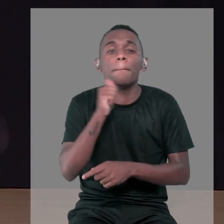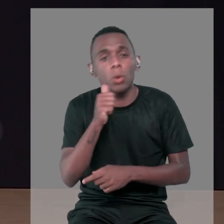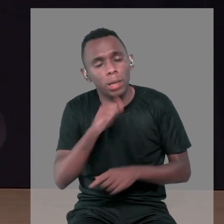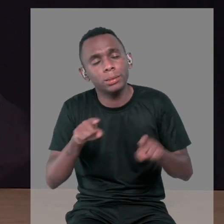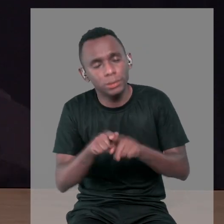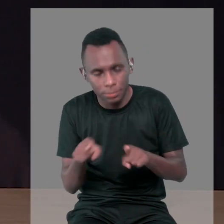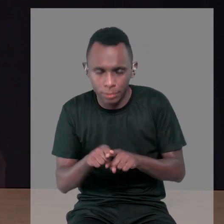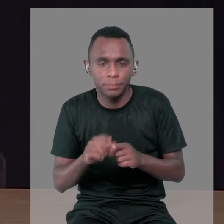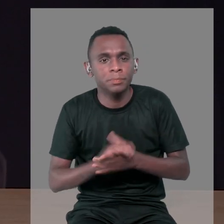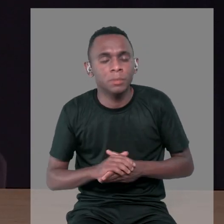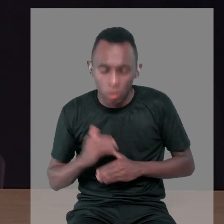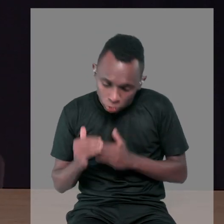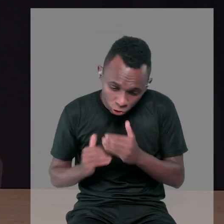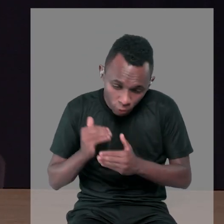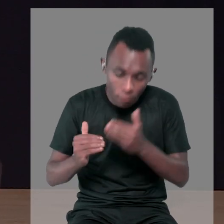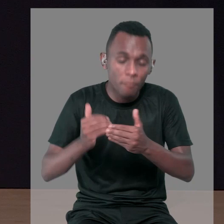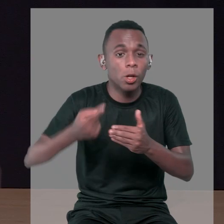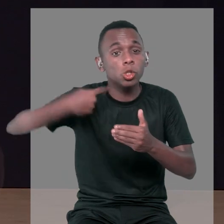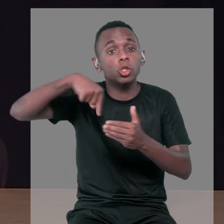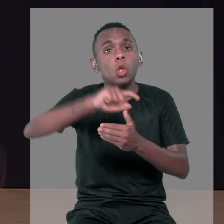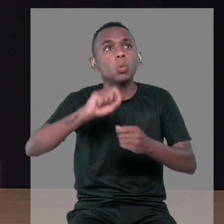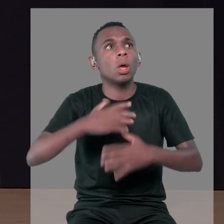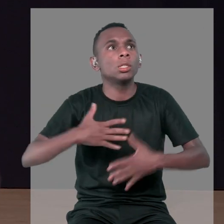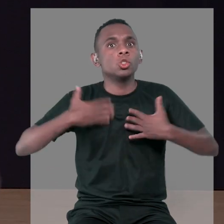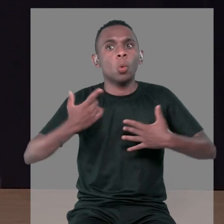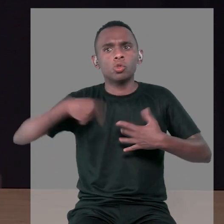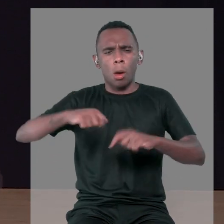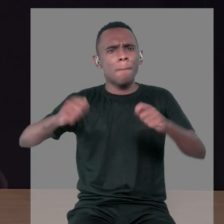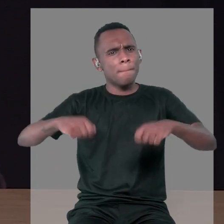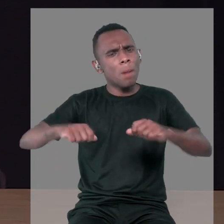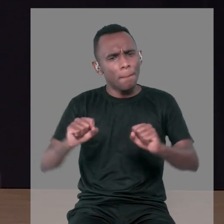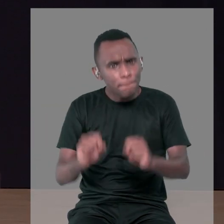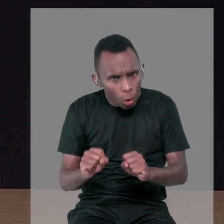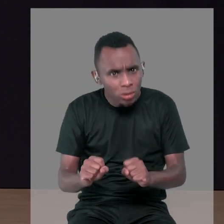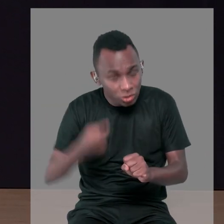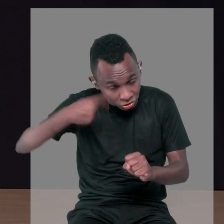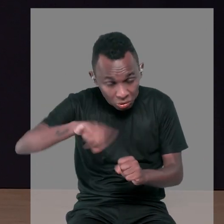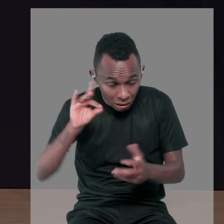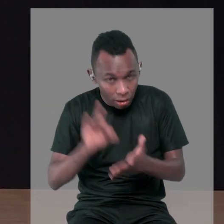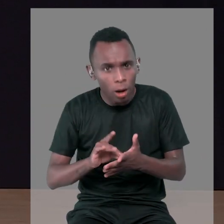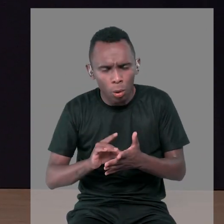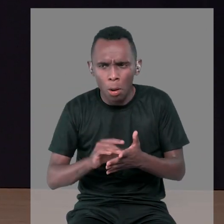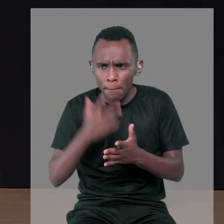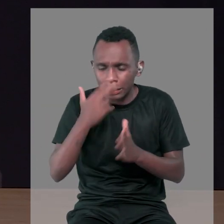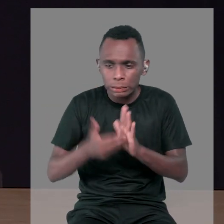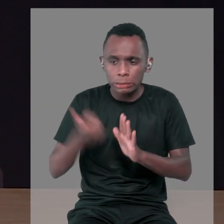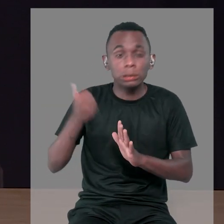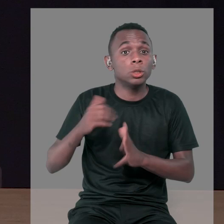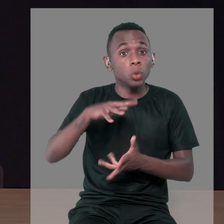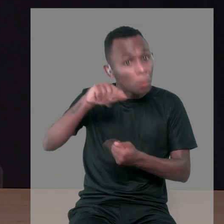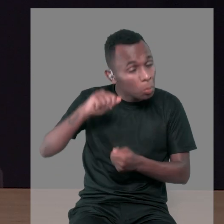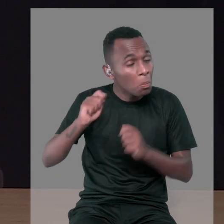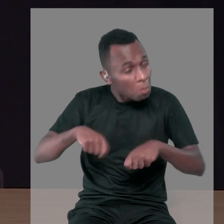a gente toma o susto de que nós podemos, nós concretamente, sermos eliminados do planeta. E aí